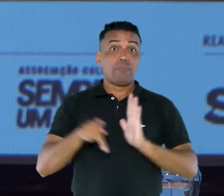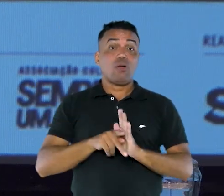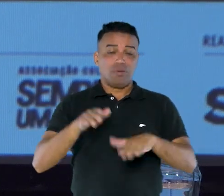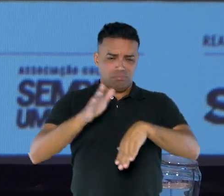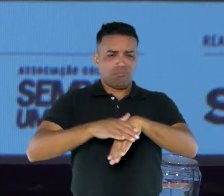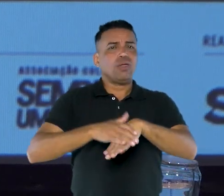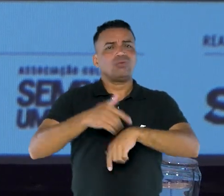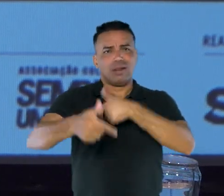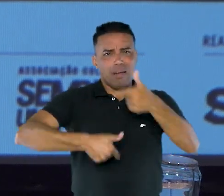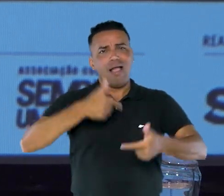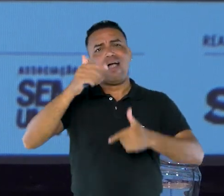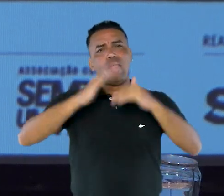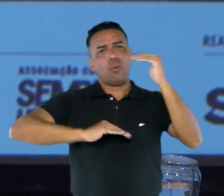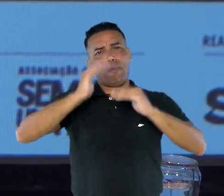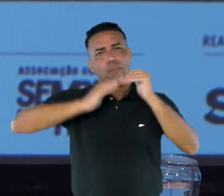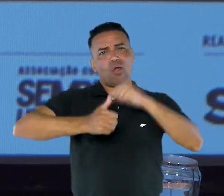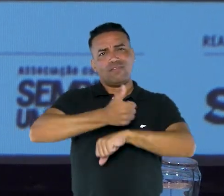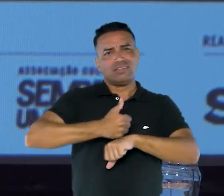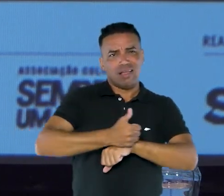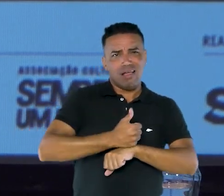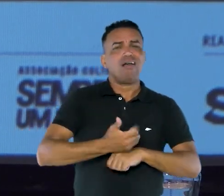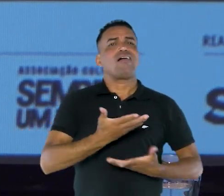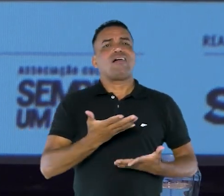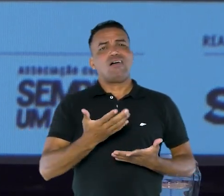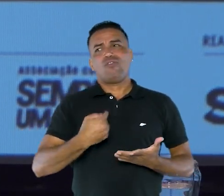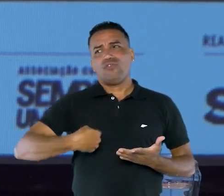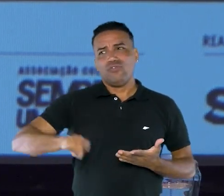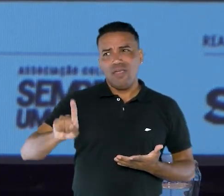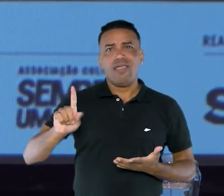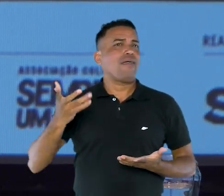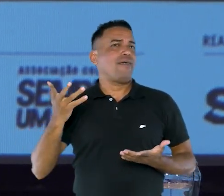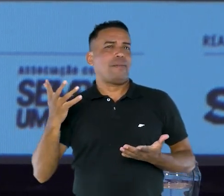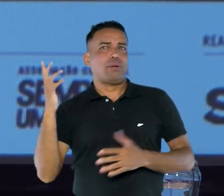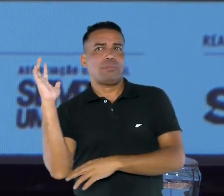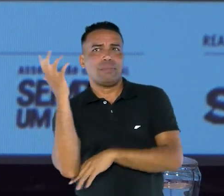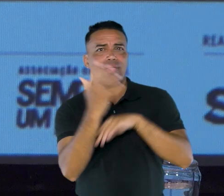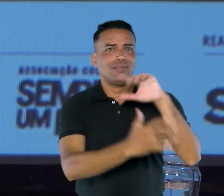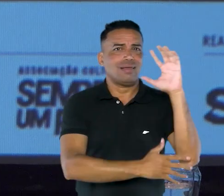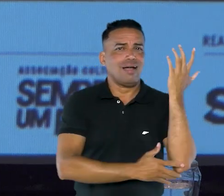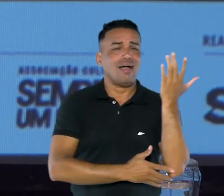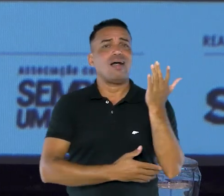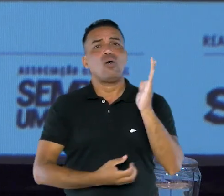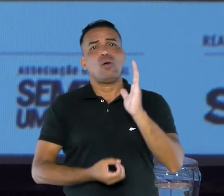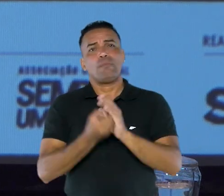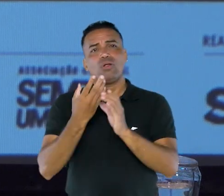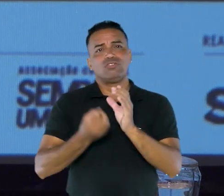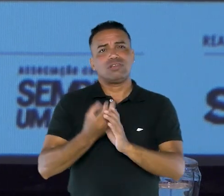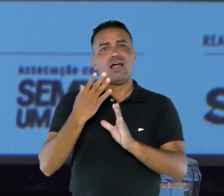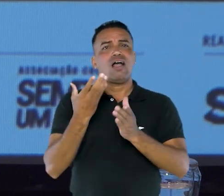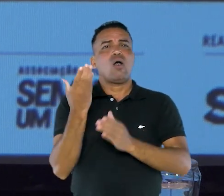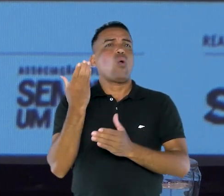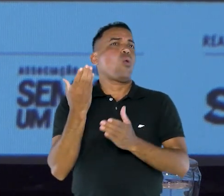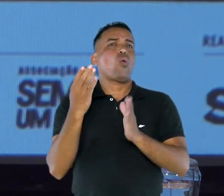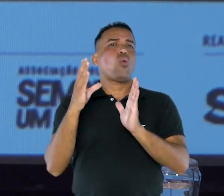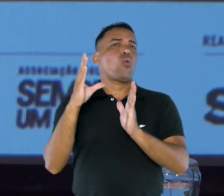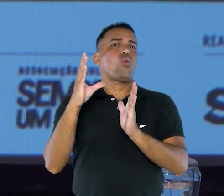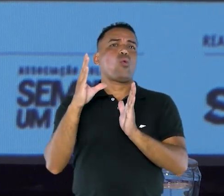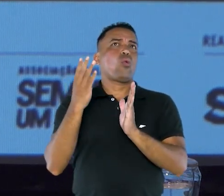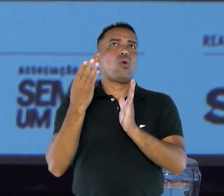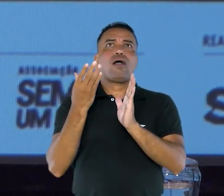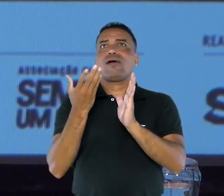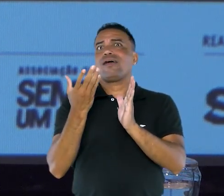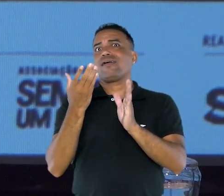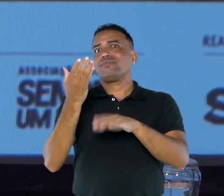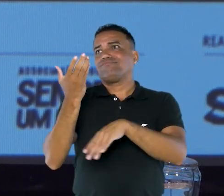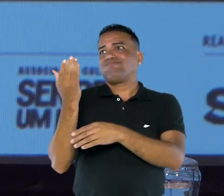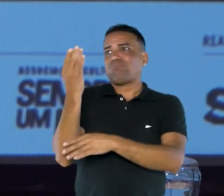meio do meu trabalho, da minha profissão. Eu fui estudar, fui entender o que era racismo ambiental, né? Produzir conteúdo sobre isso. Mas eu acho